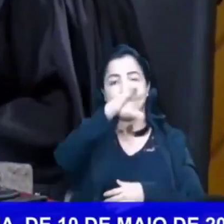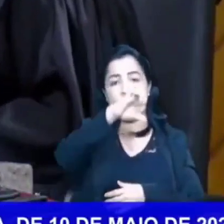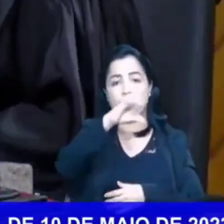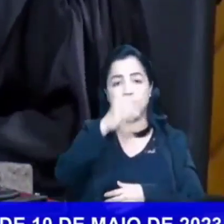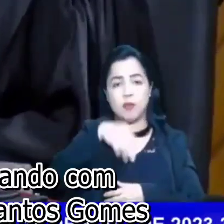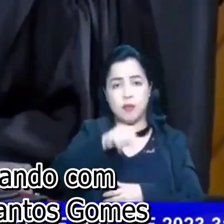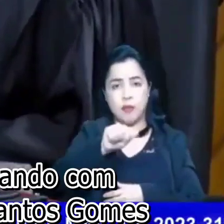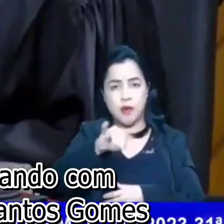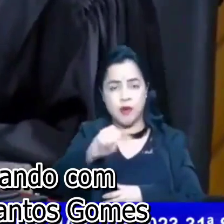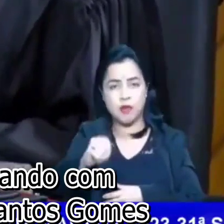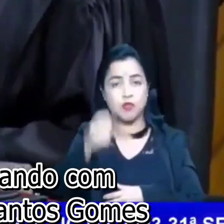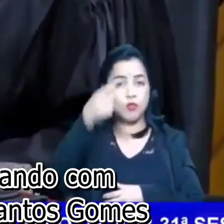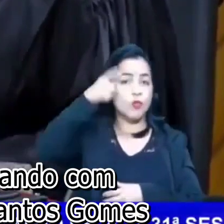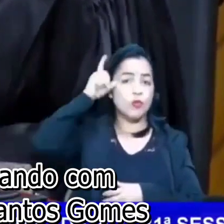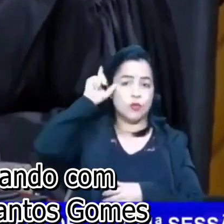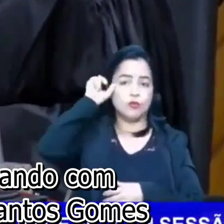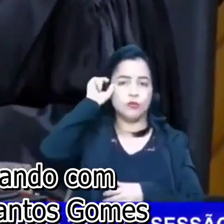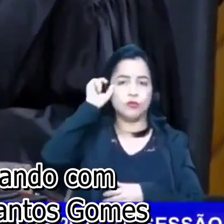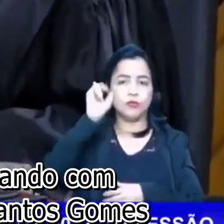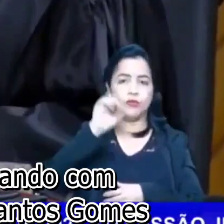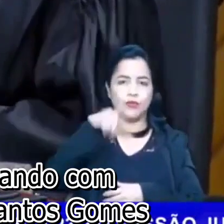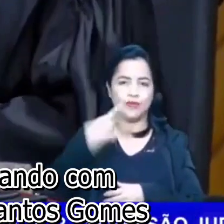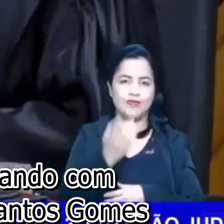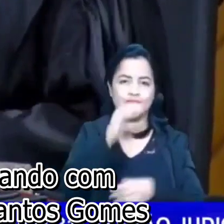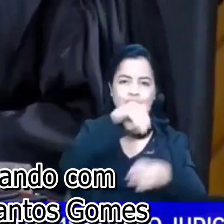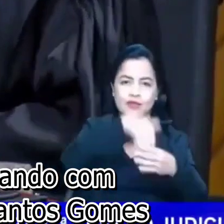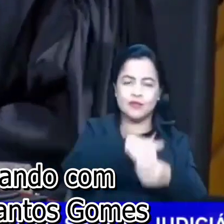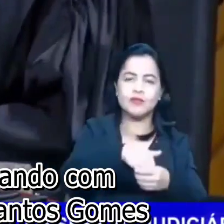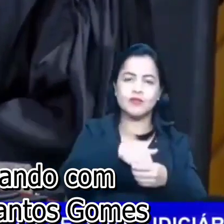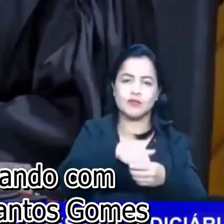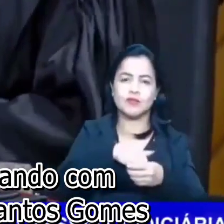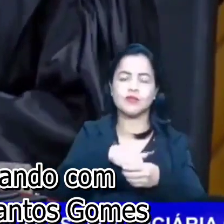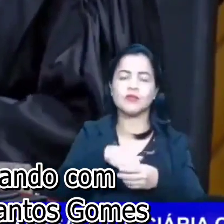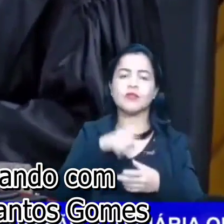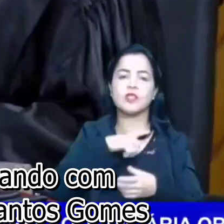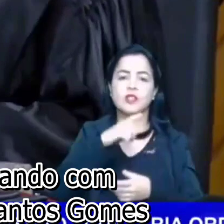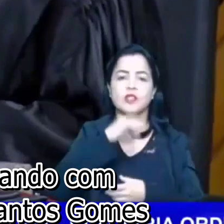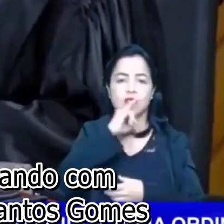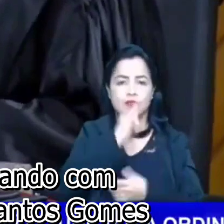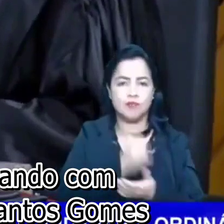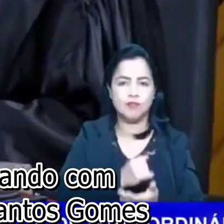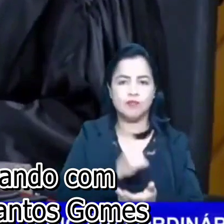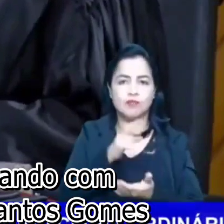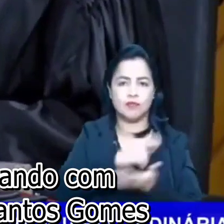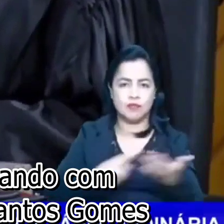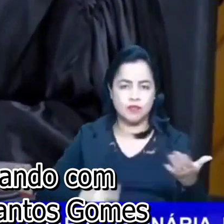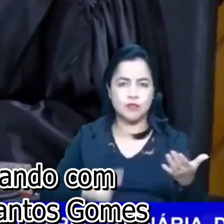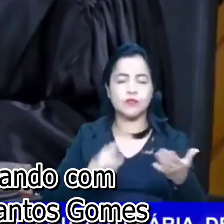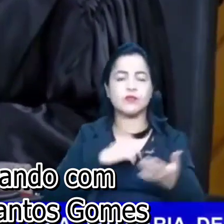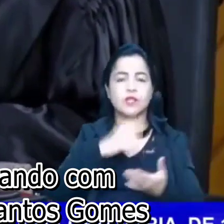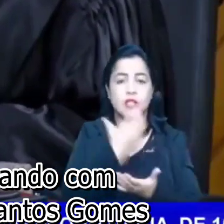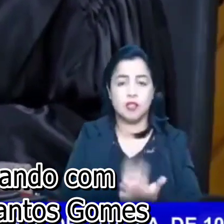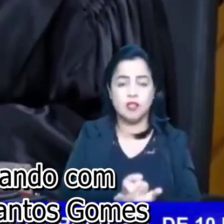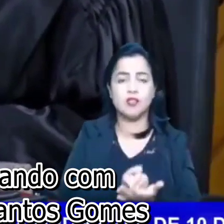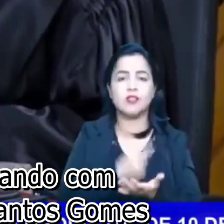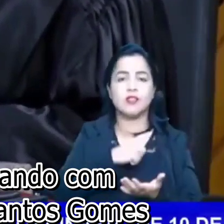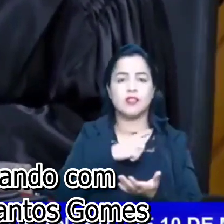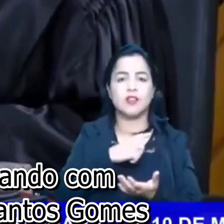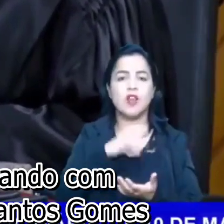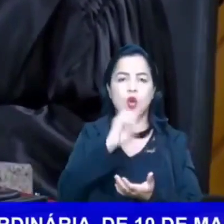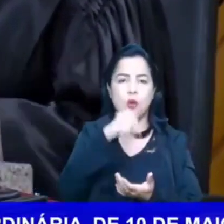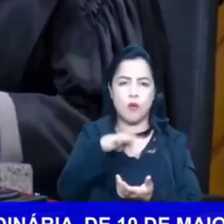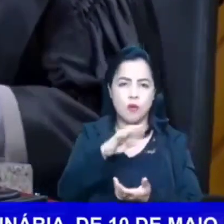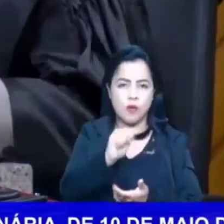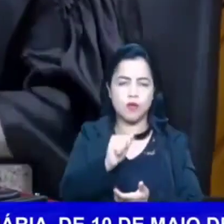maio, na sessão de ontem, após o voto do relator, aprovando com ressalvas a prestação de contas de Jurema dos